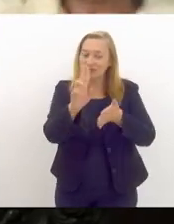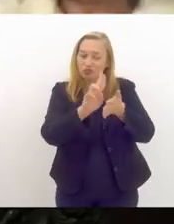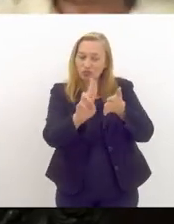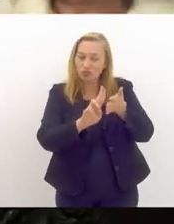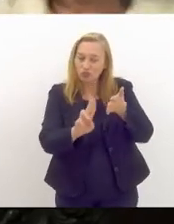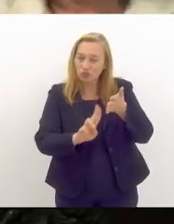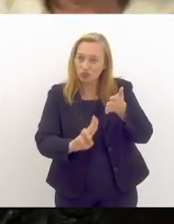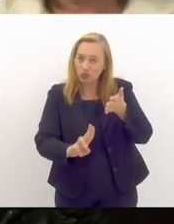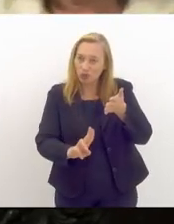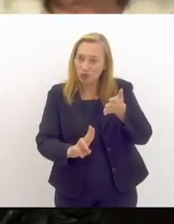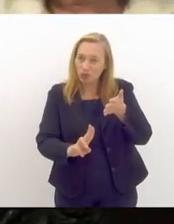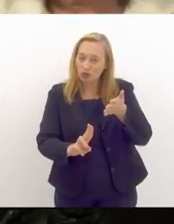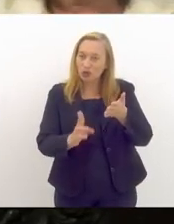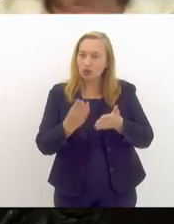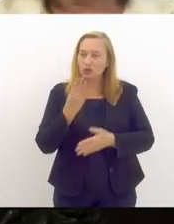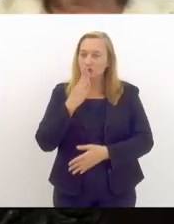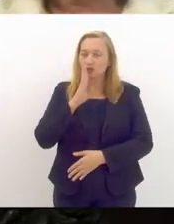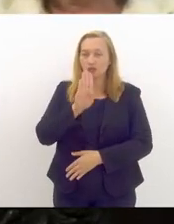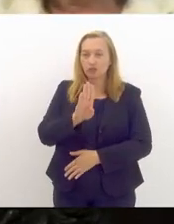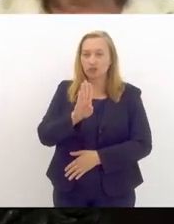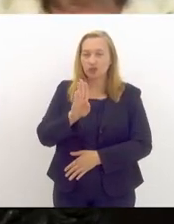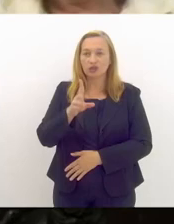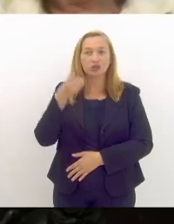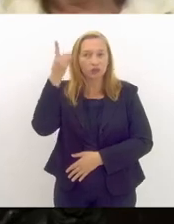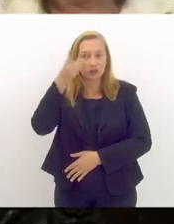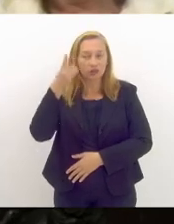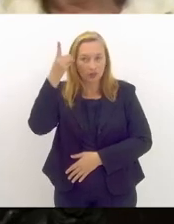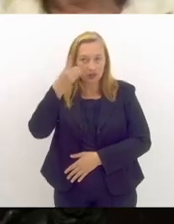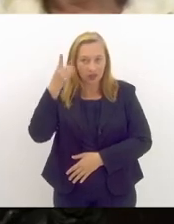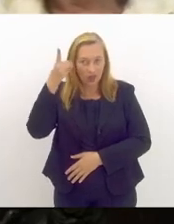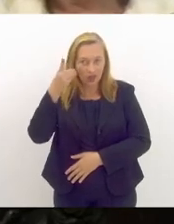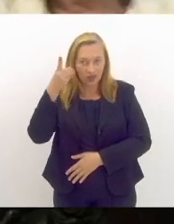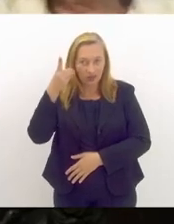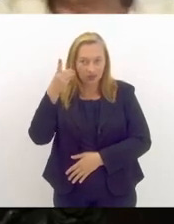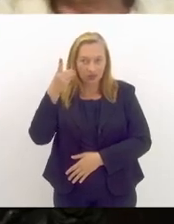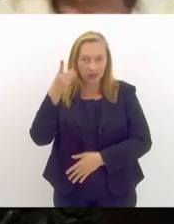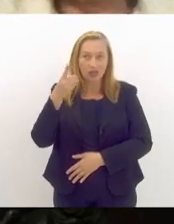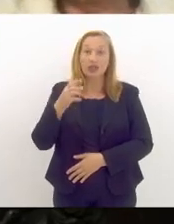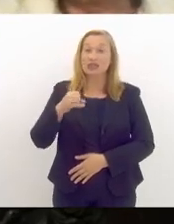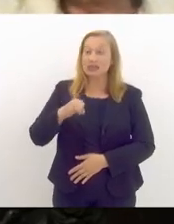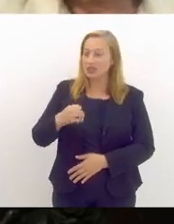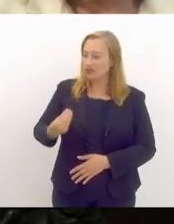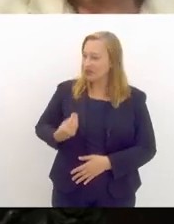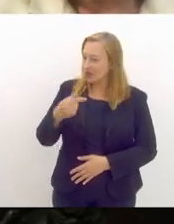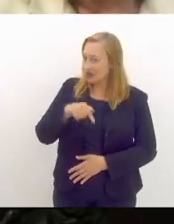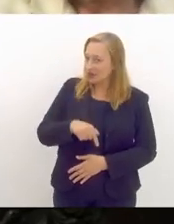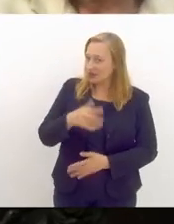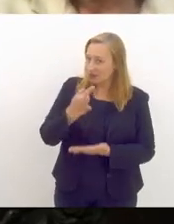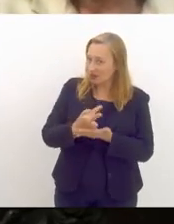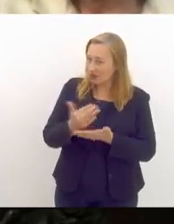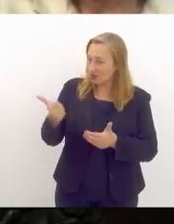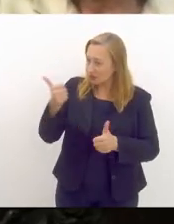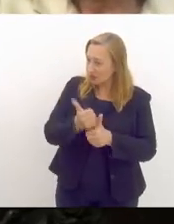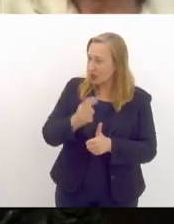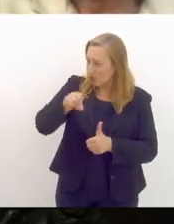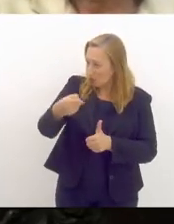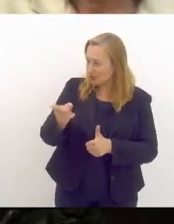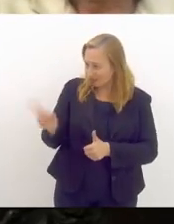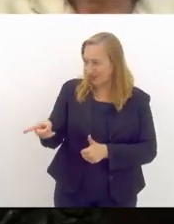de posse e juramento dos deputados. Vou logo dizendo, deputado que não estiver presente, a gente dará posse ao suplente